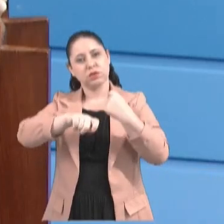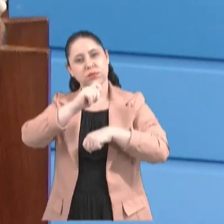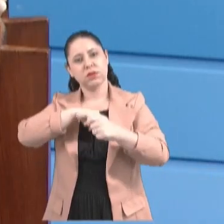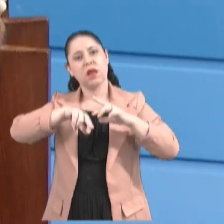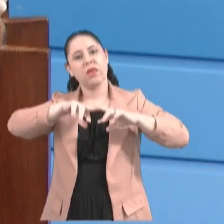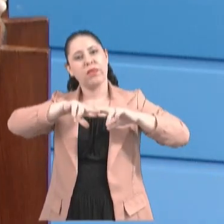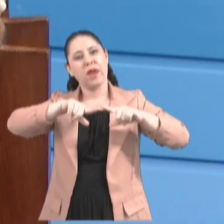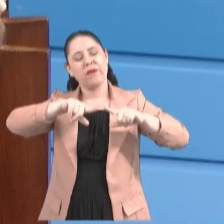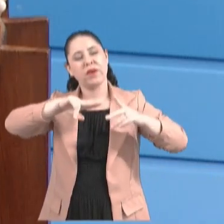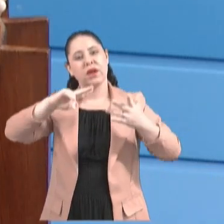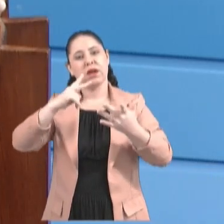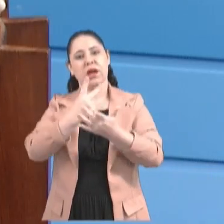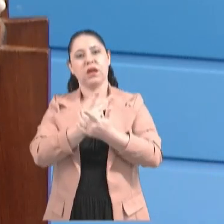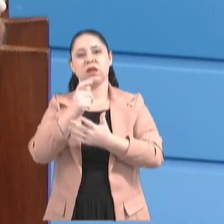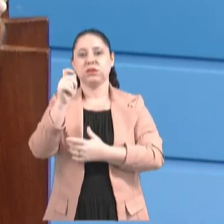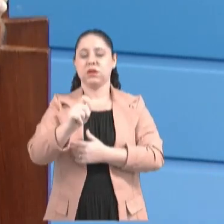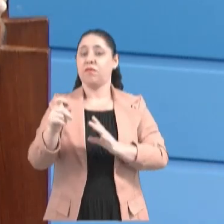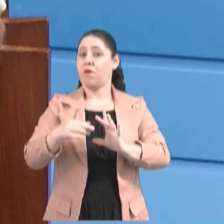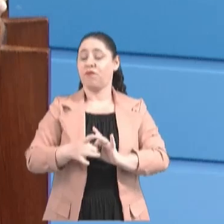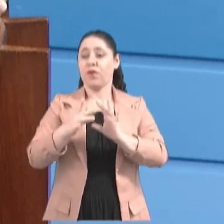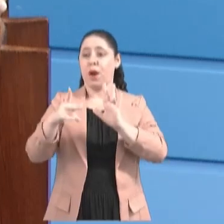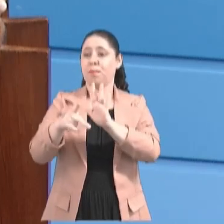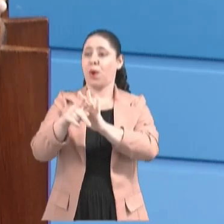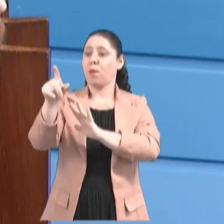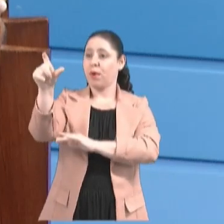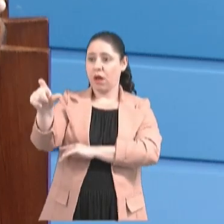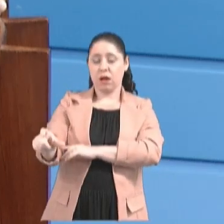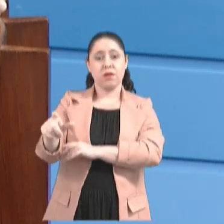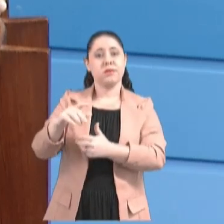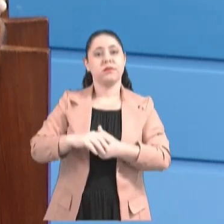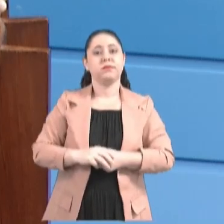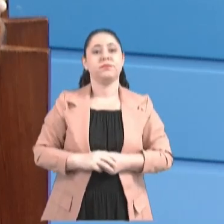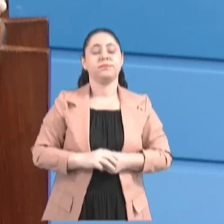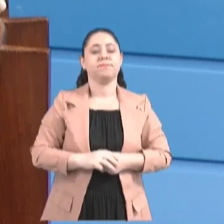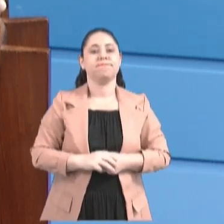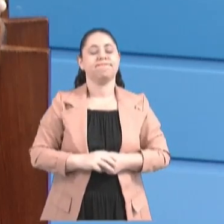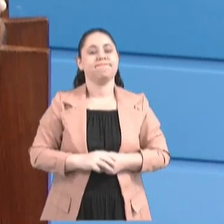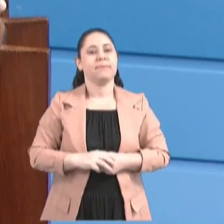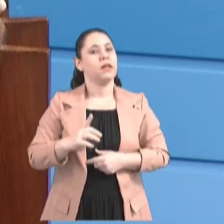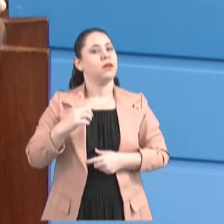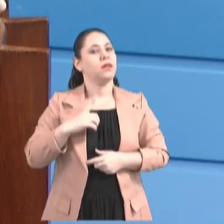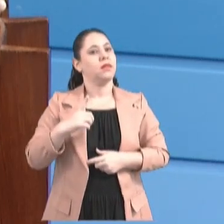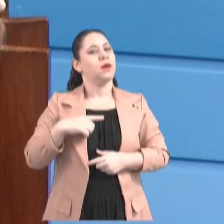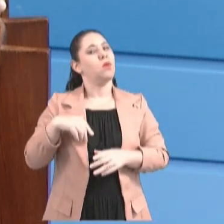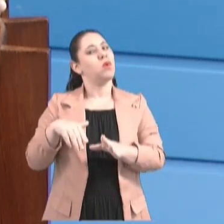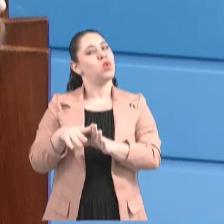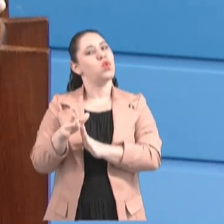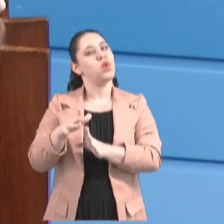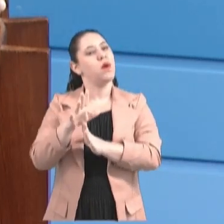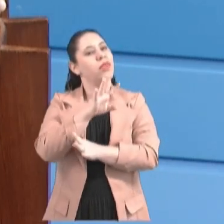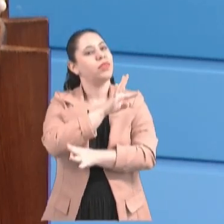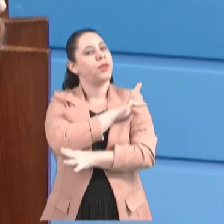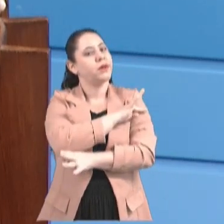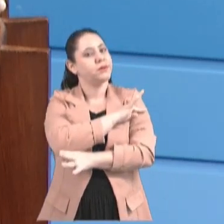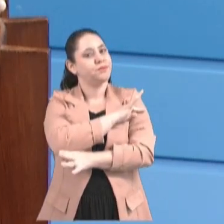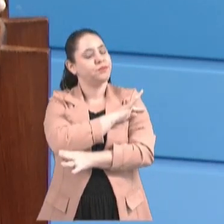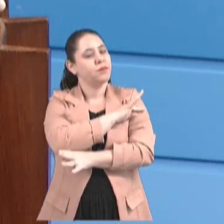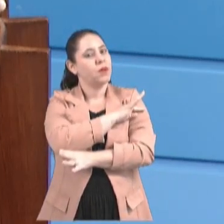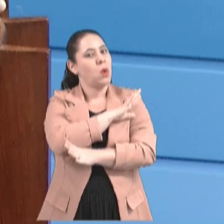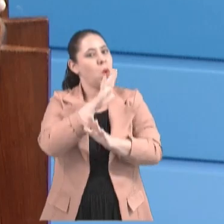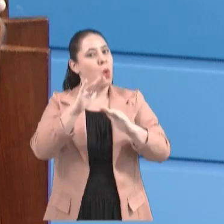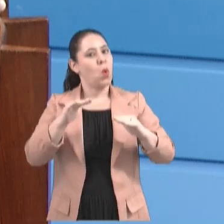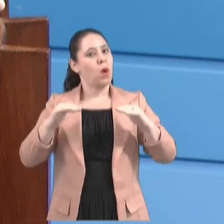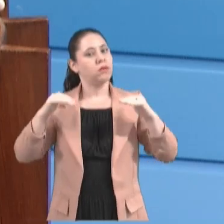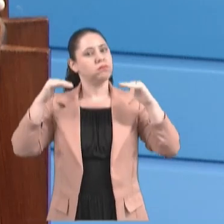Zeca, das agências e a independência delas. Ou seja, há uma recomendação técnica do